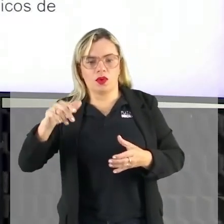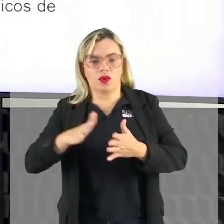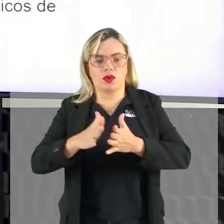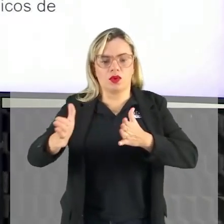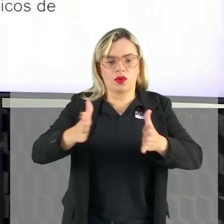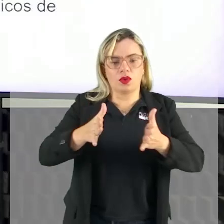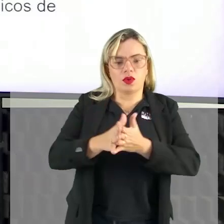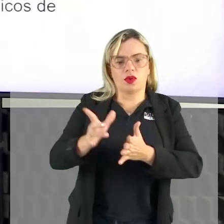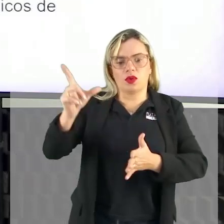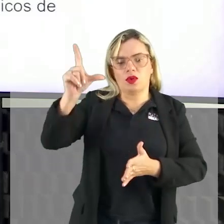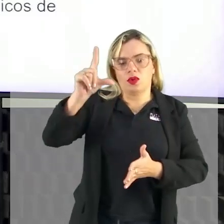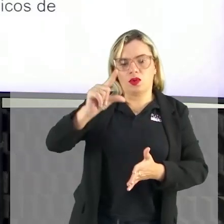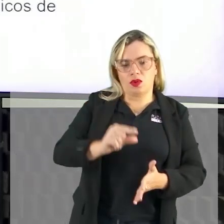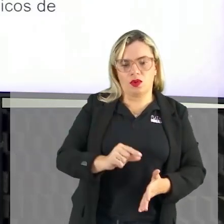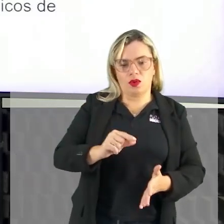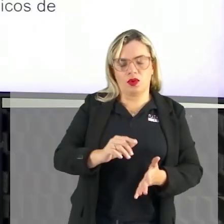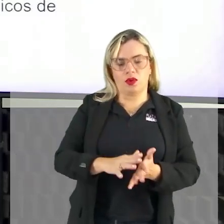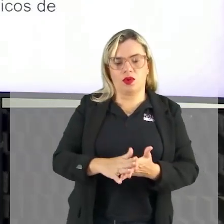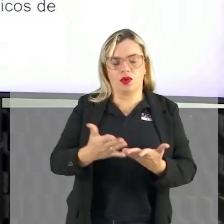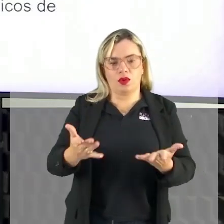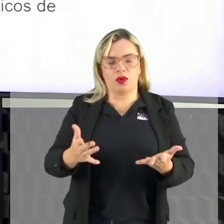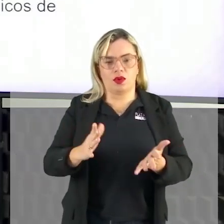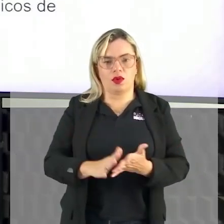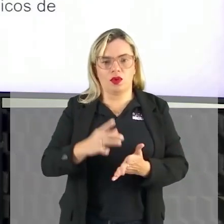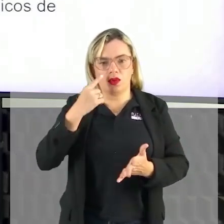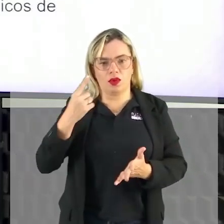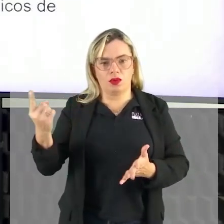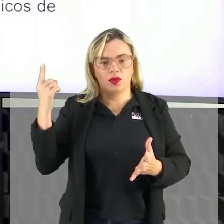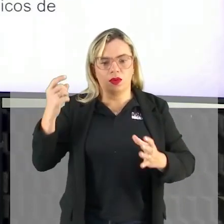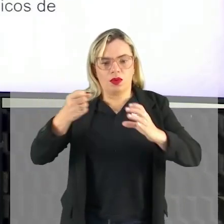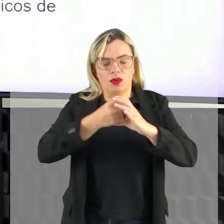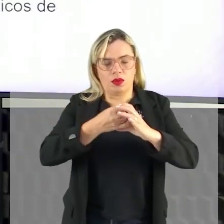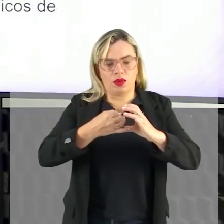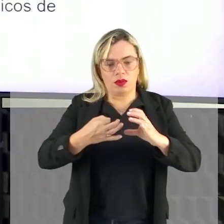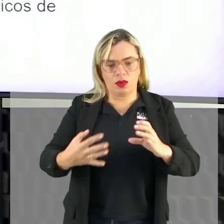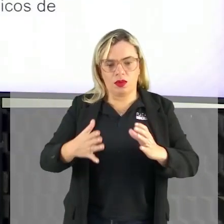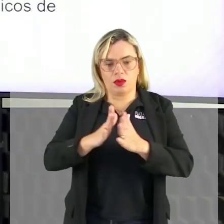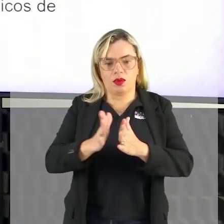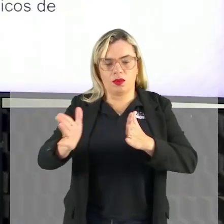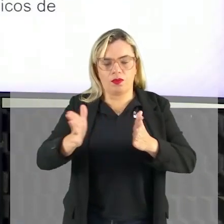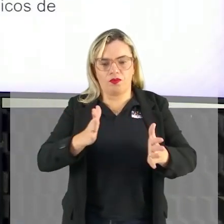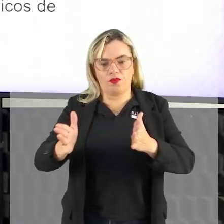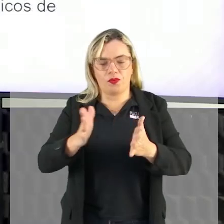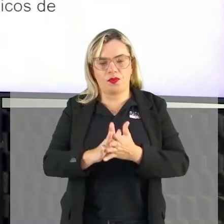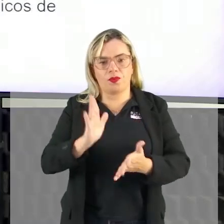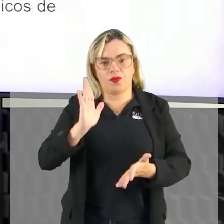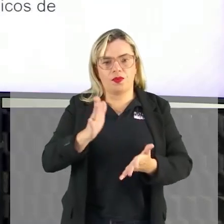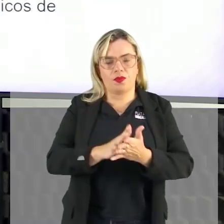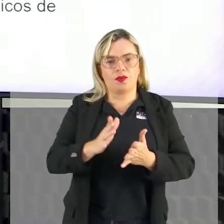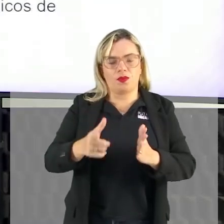fase de redução do corpo lúteo, né, que é a fase já que